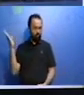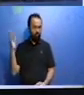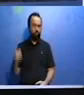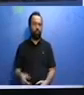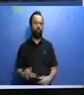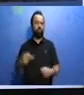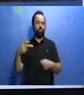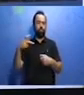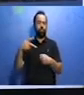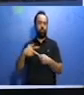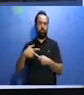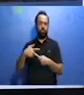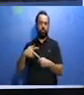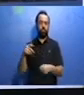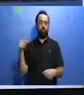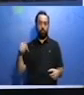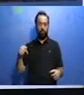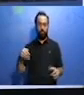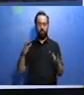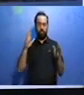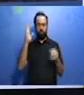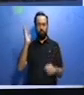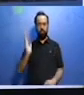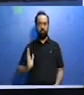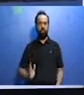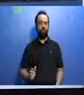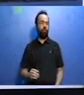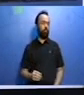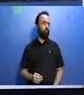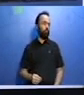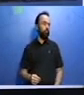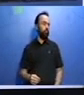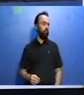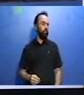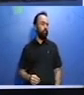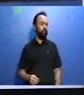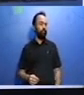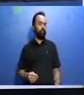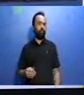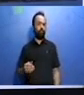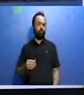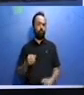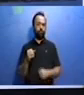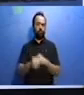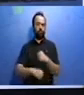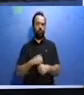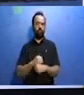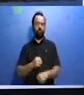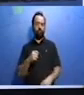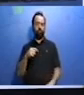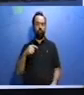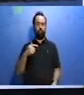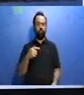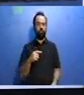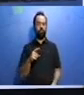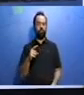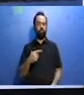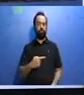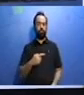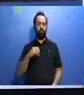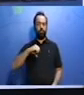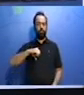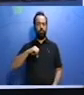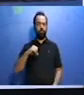Agora nós vamos falar um pouquinho do petróleo no Brasil. Então, o petróleo, em 1954, a